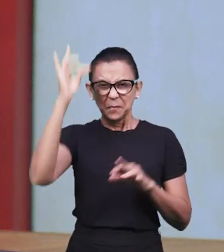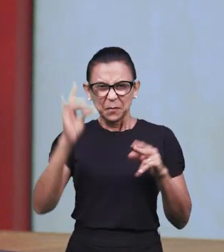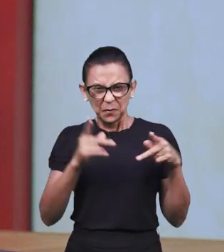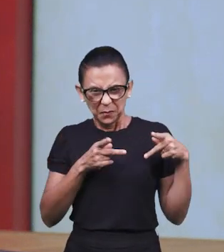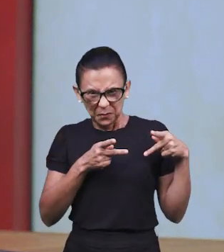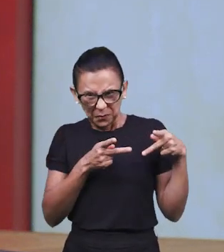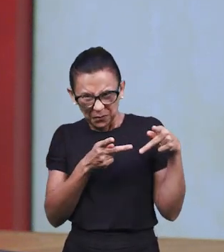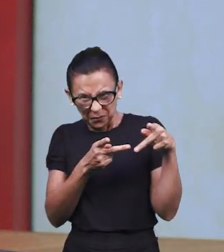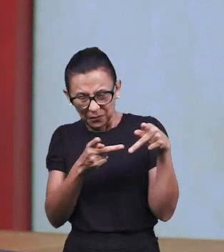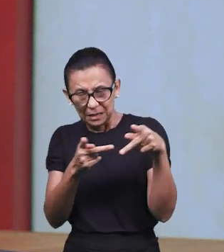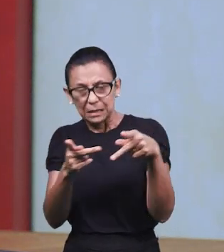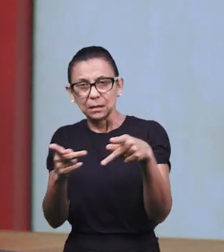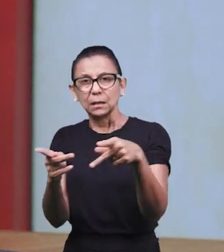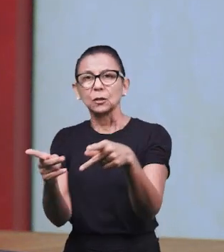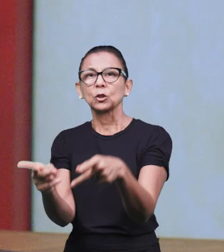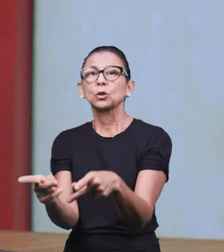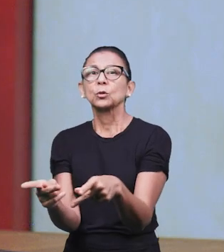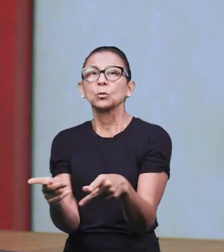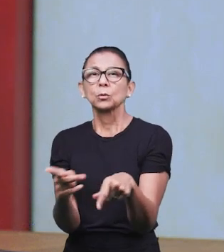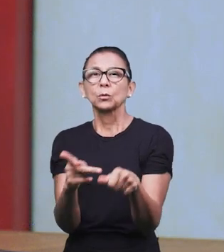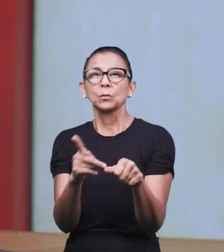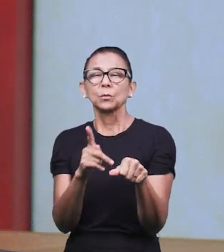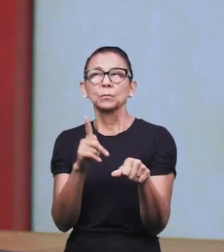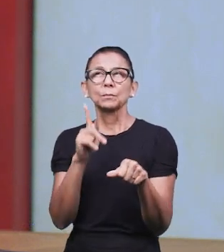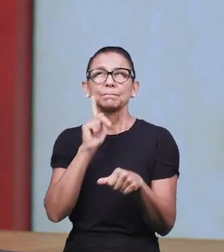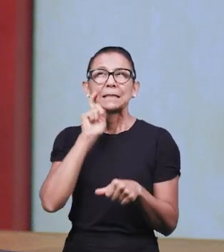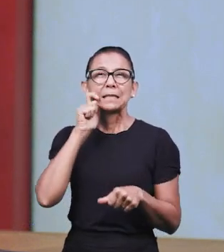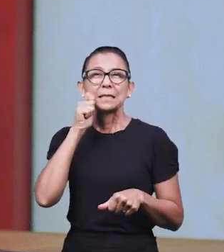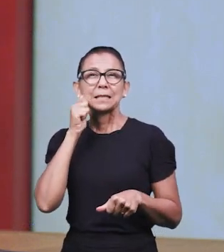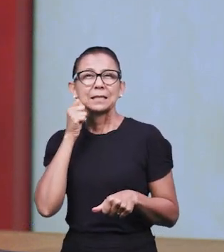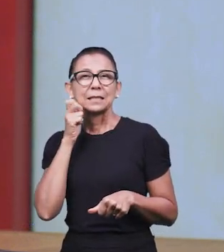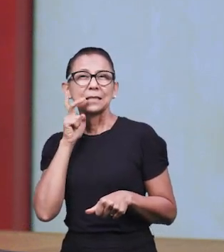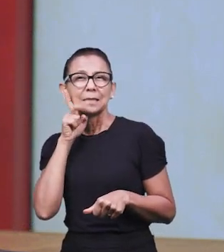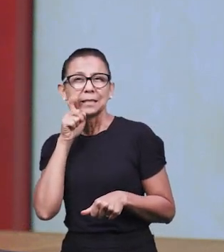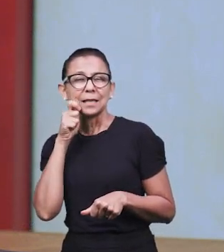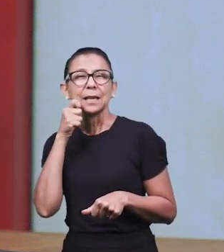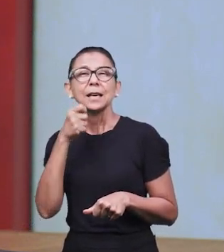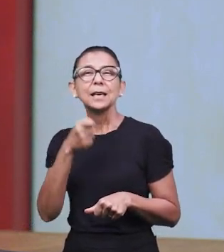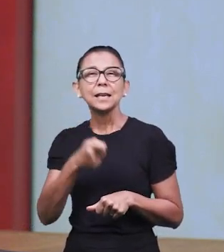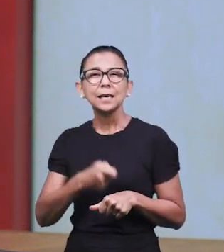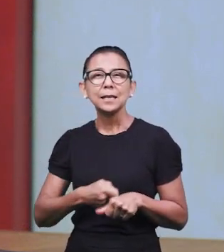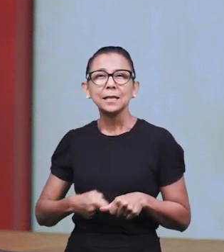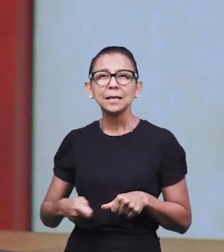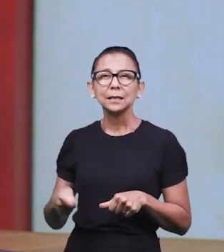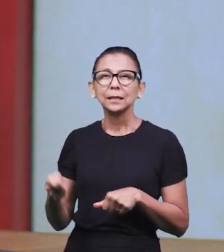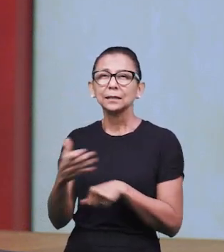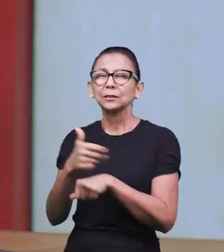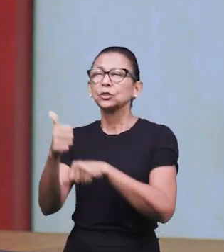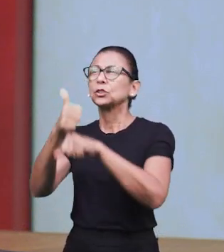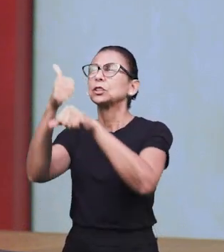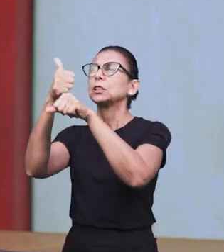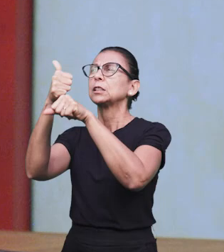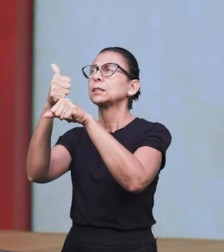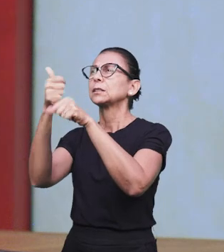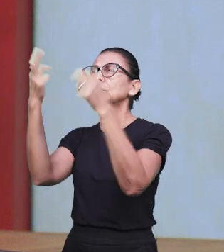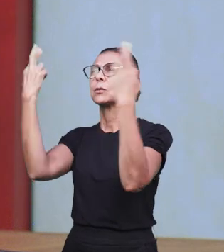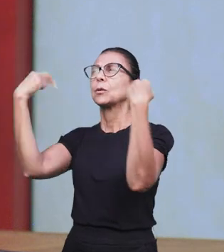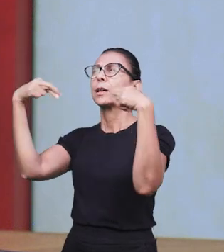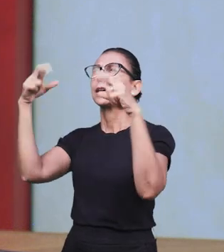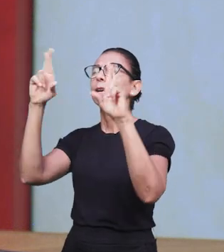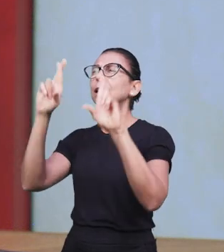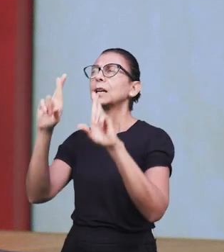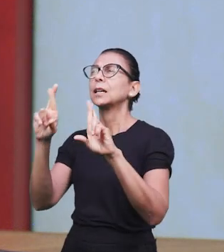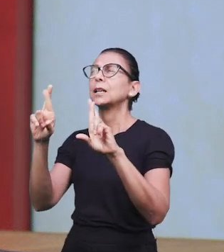Foi assim, um ápice daquele momento de ceia, né? "Digno é o Cordeiro que foi morto de receber honra,